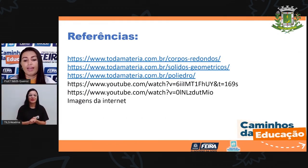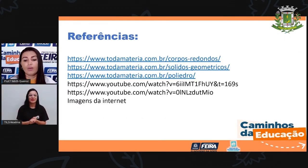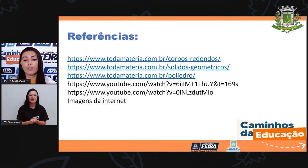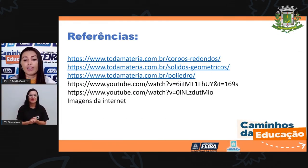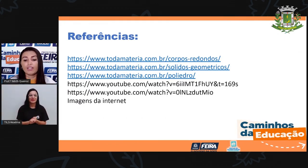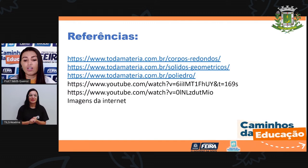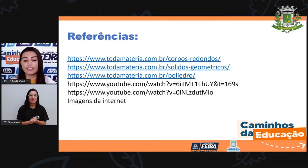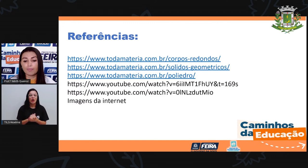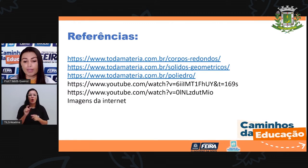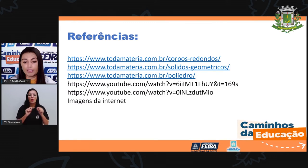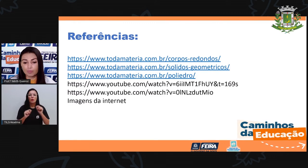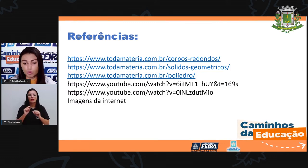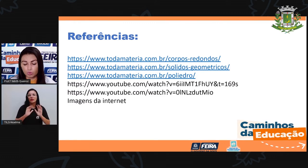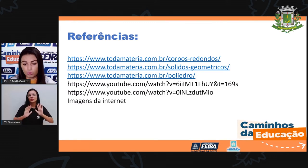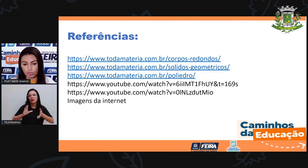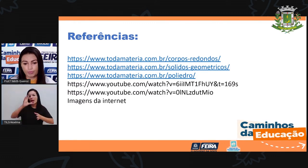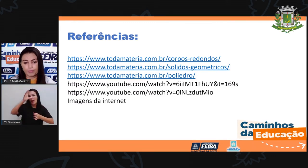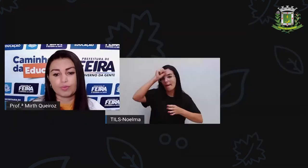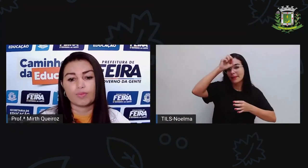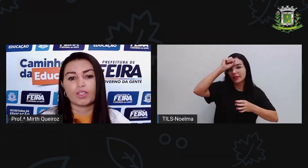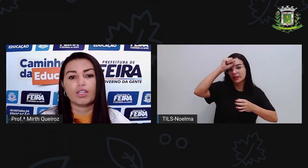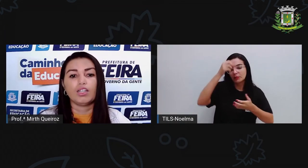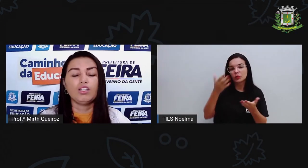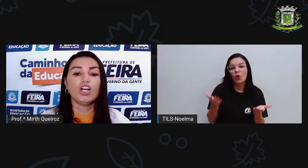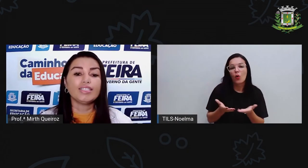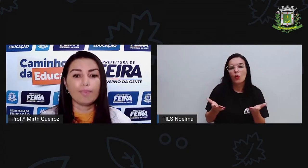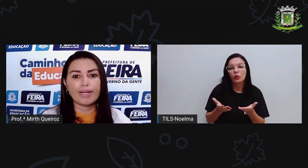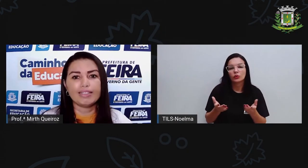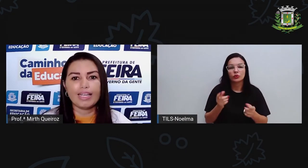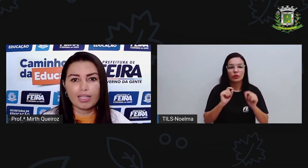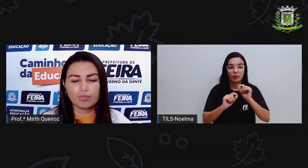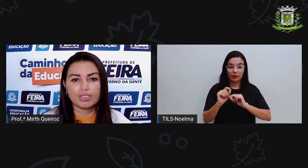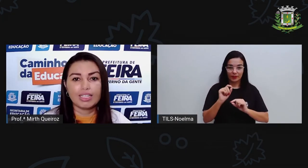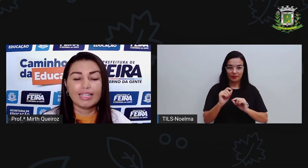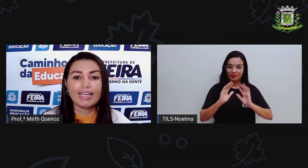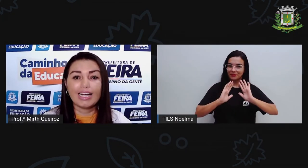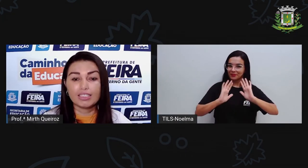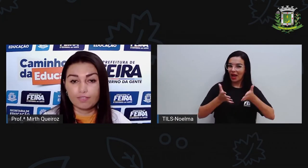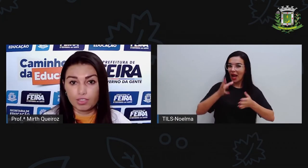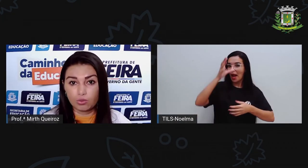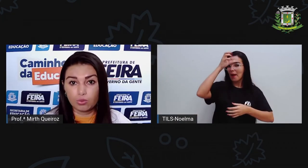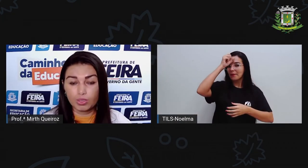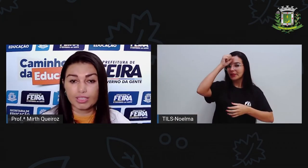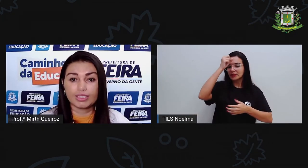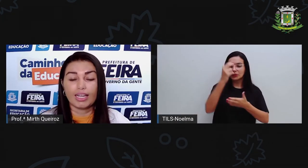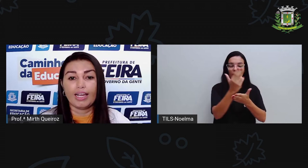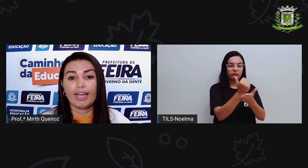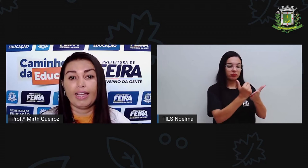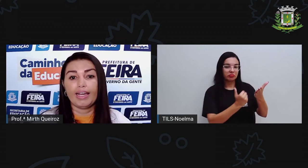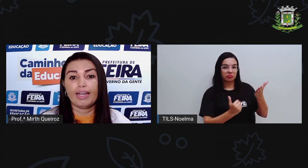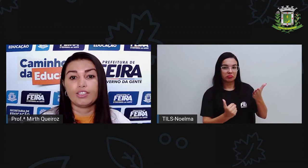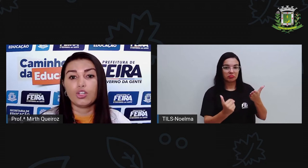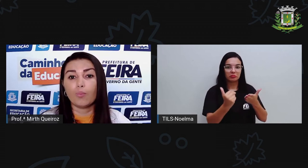o que que nós aprendemos hoje? Nós aprendemos que as figuras